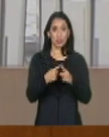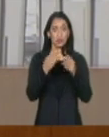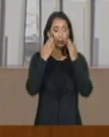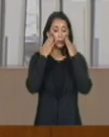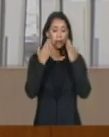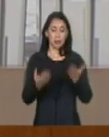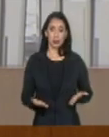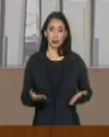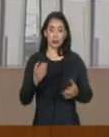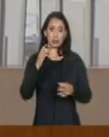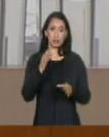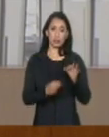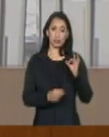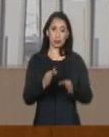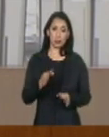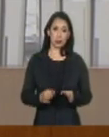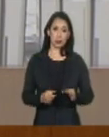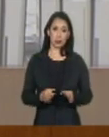judiciário.